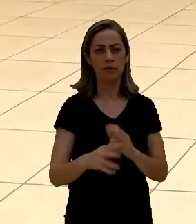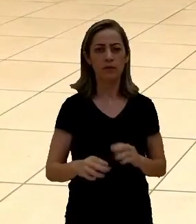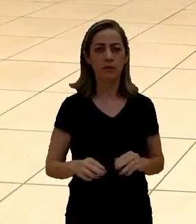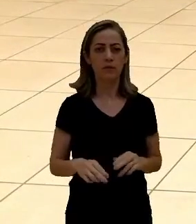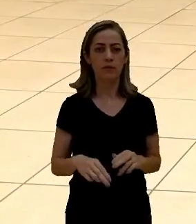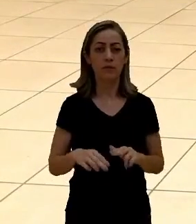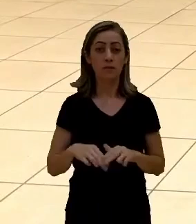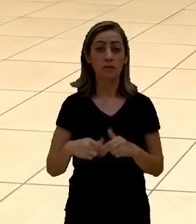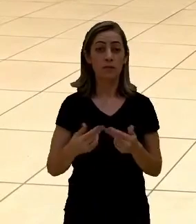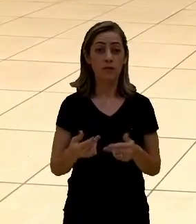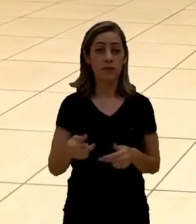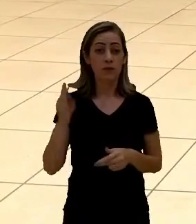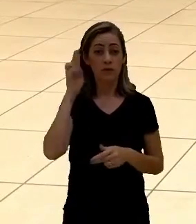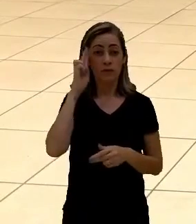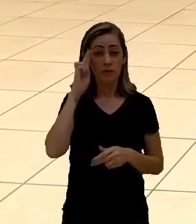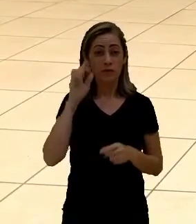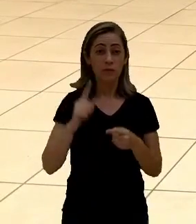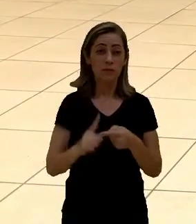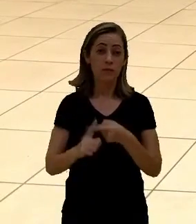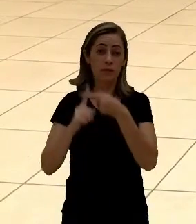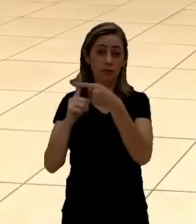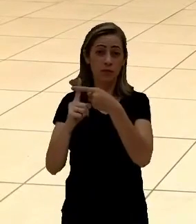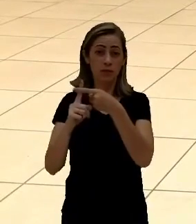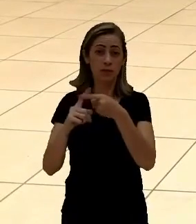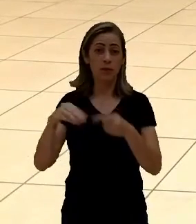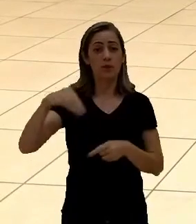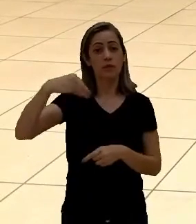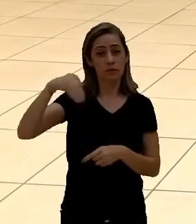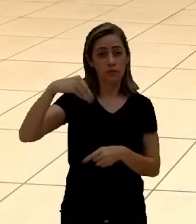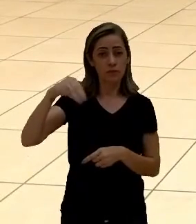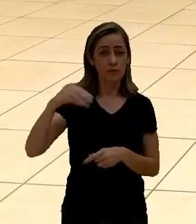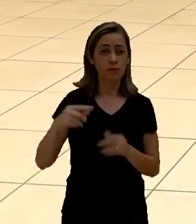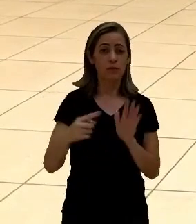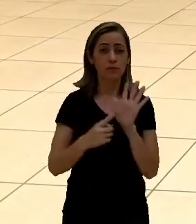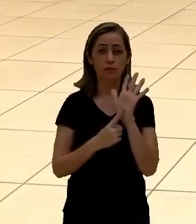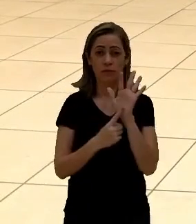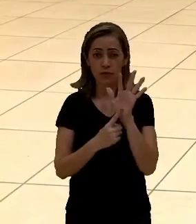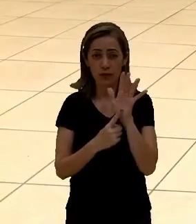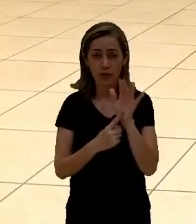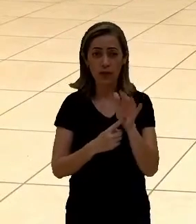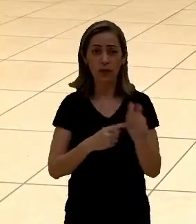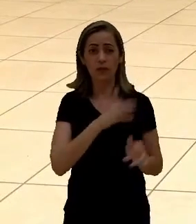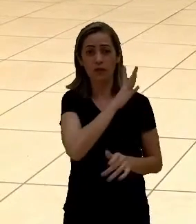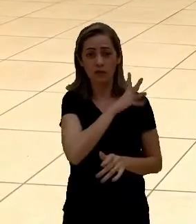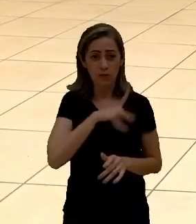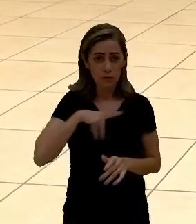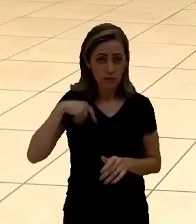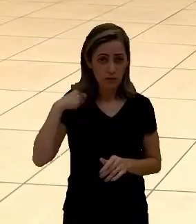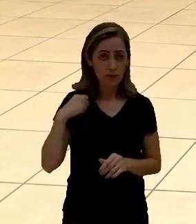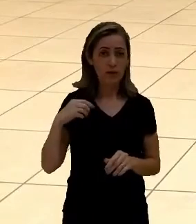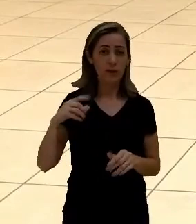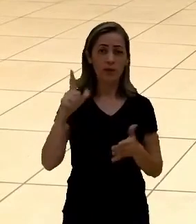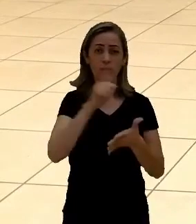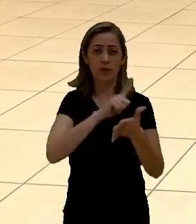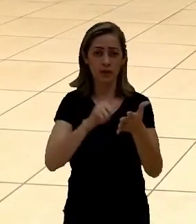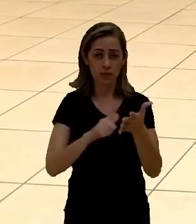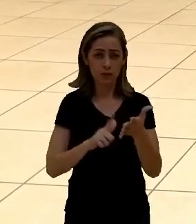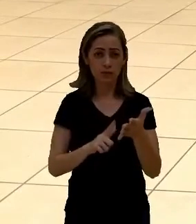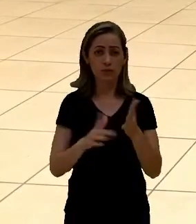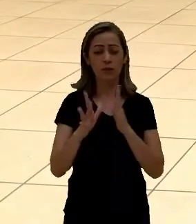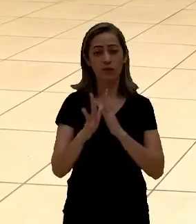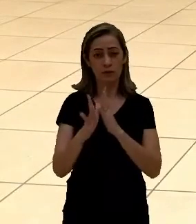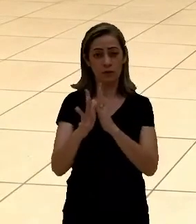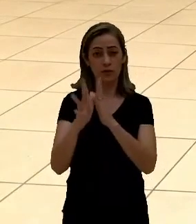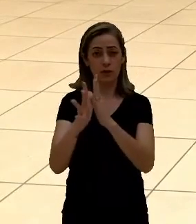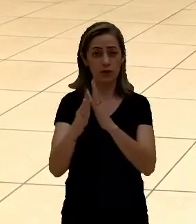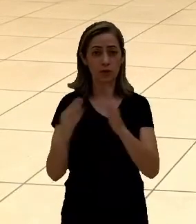Cruz vem turíbulo vem vela vem coroinha vem Ministro vem leitor vem é diácono e daí por último vem